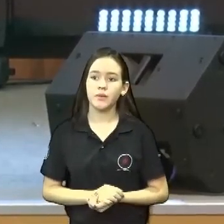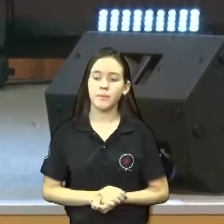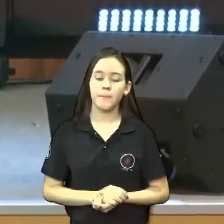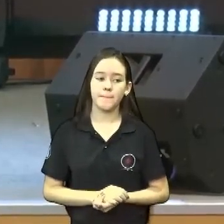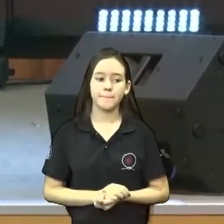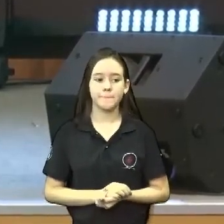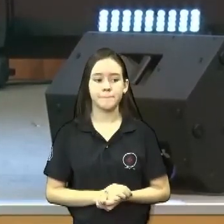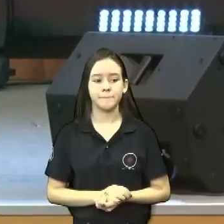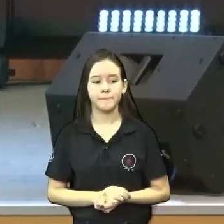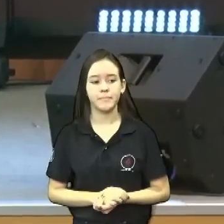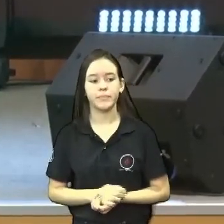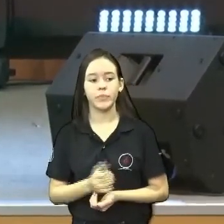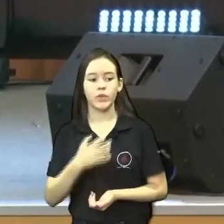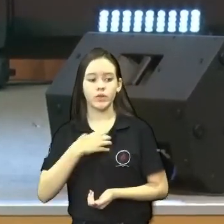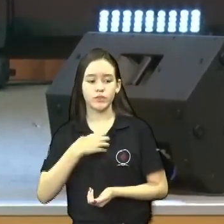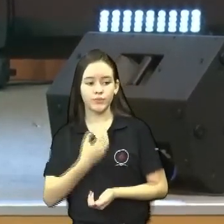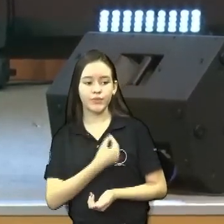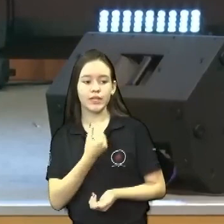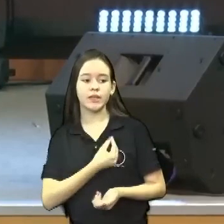maioria